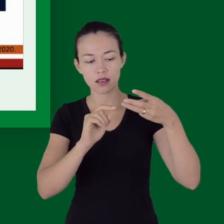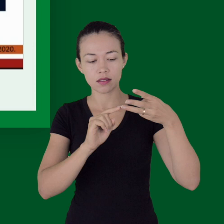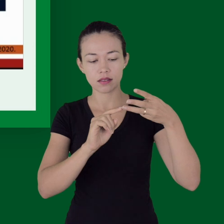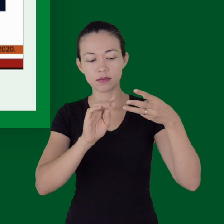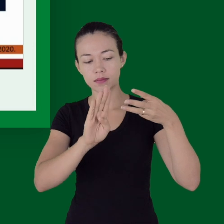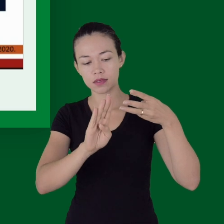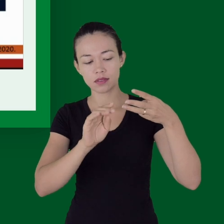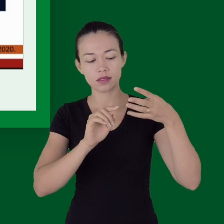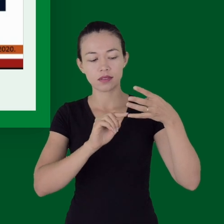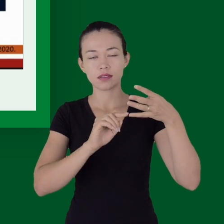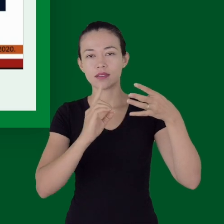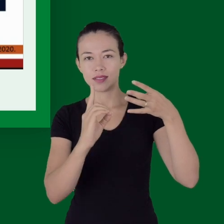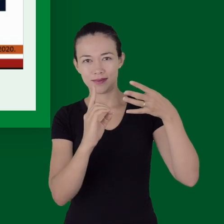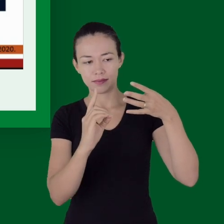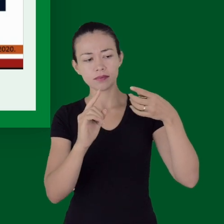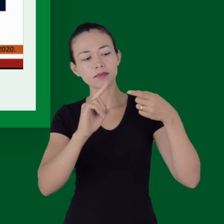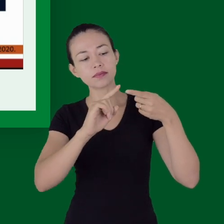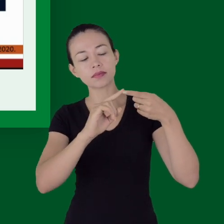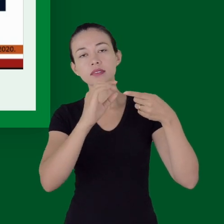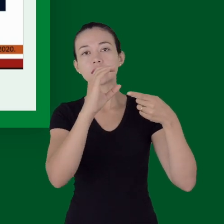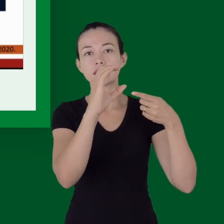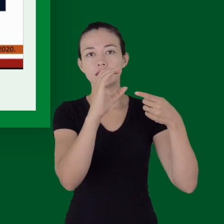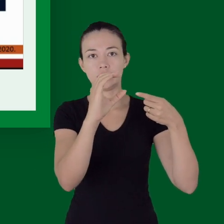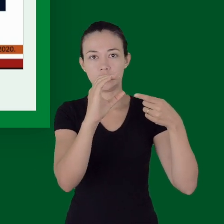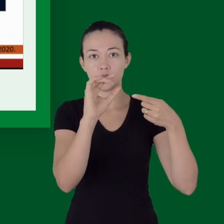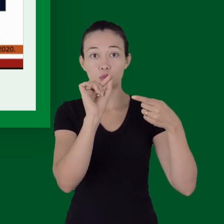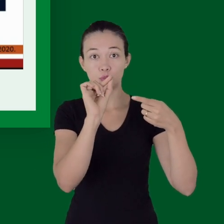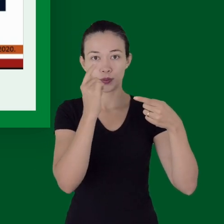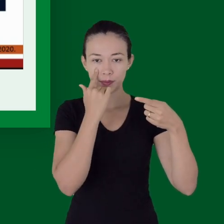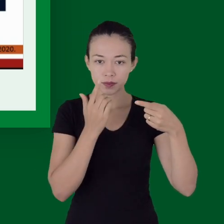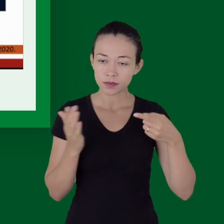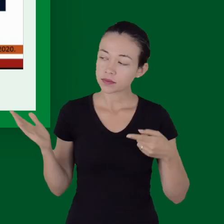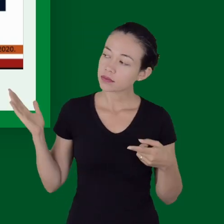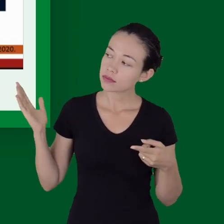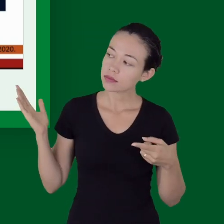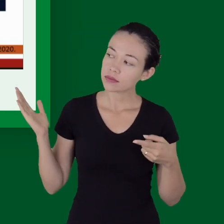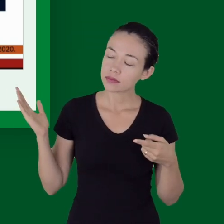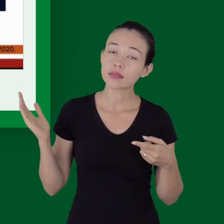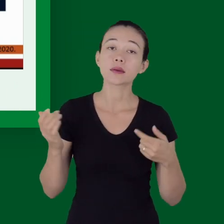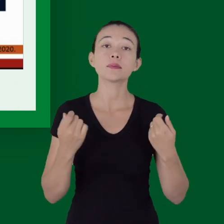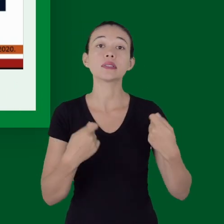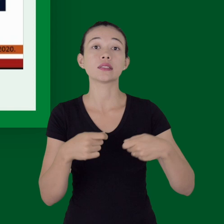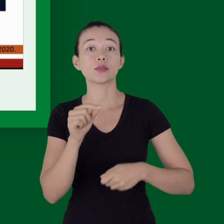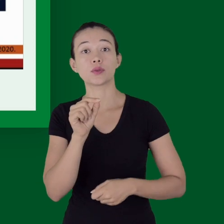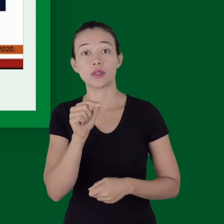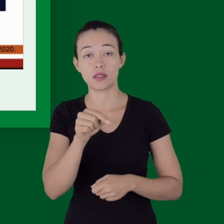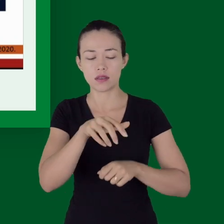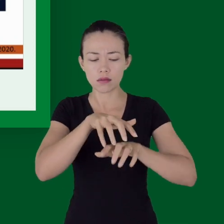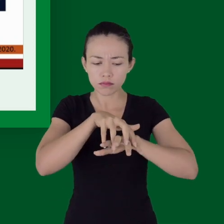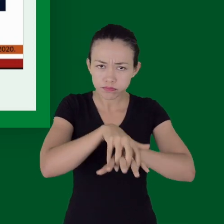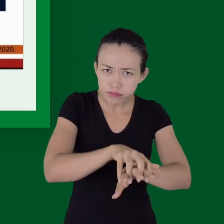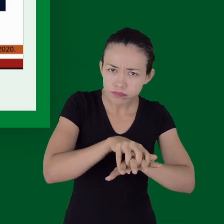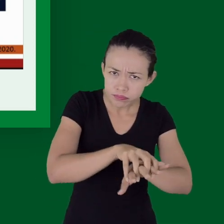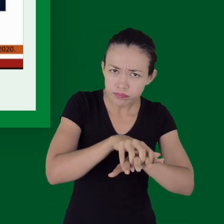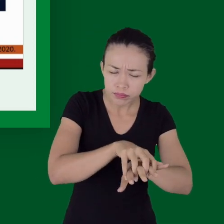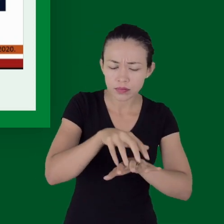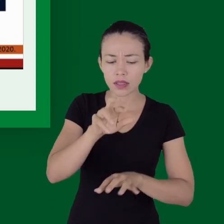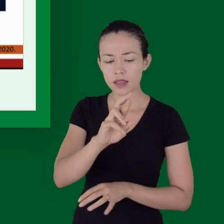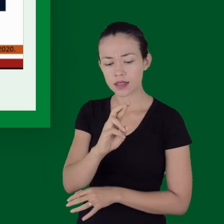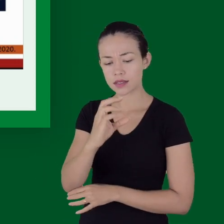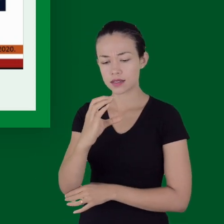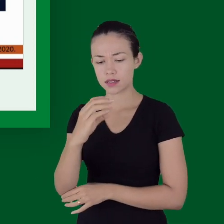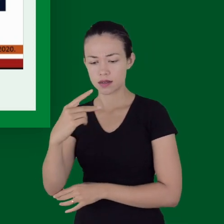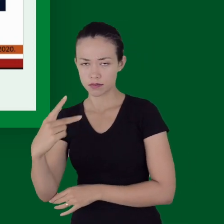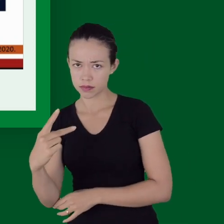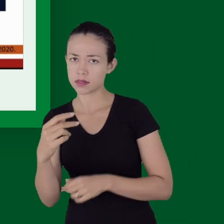Relativo ao C, a gente tem que ter uma RCP de alta qualidade, a gente já explicou na aula do suporte básico. A gente tem